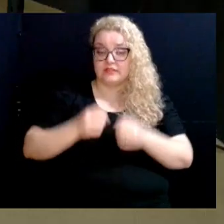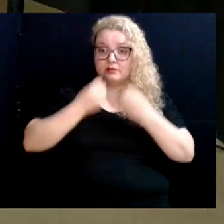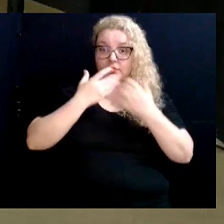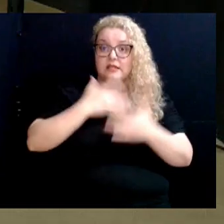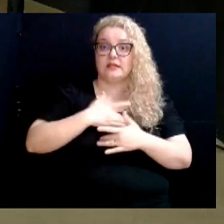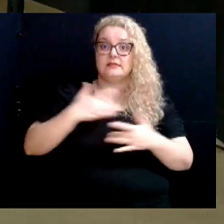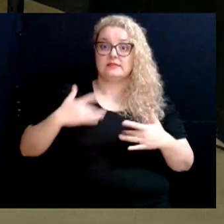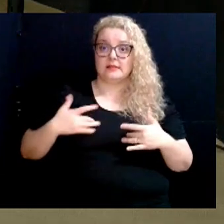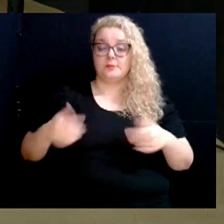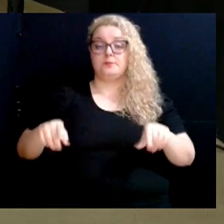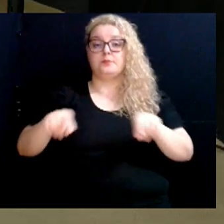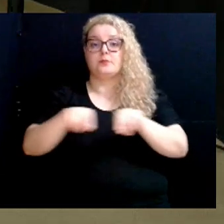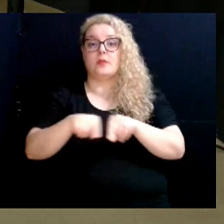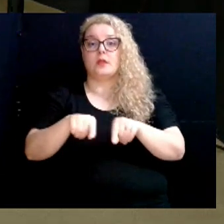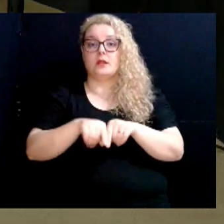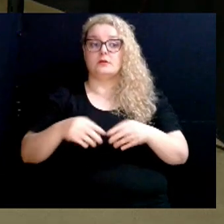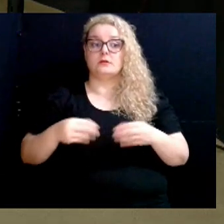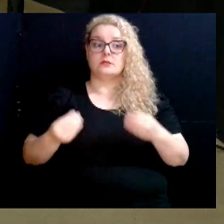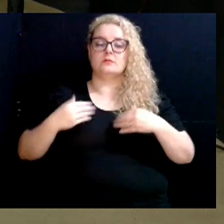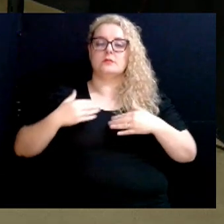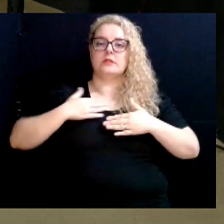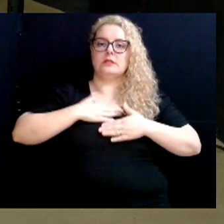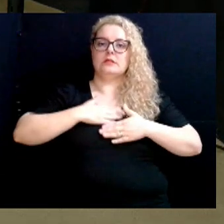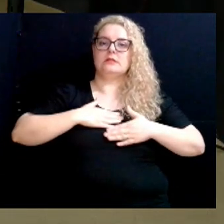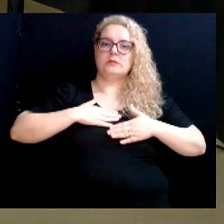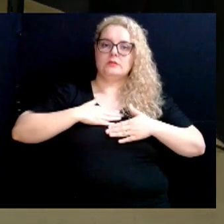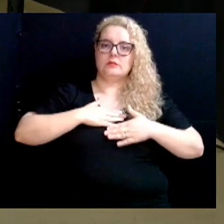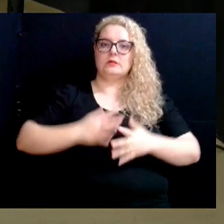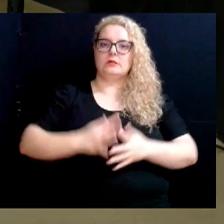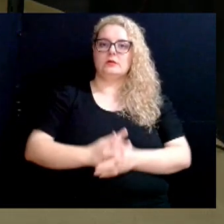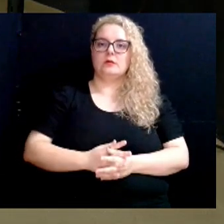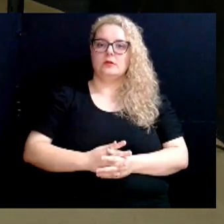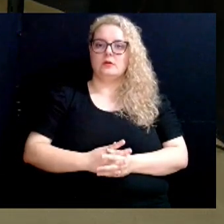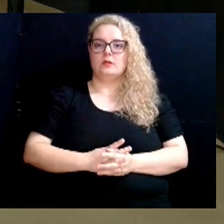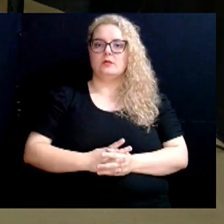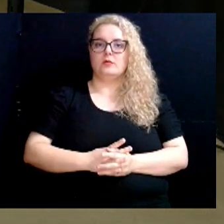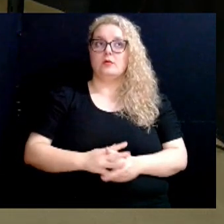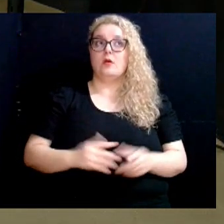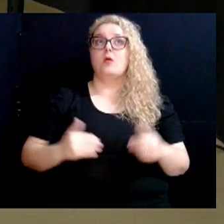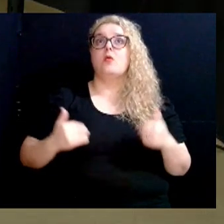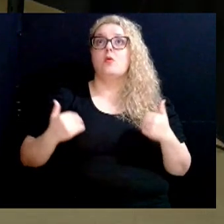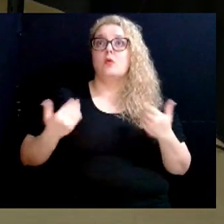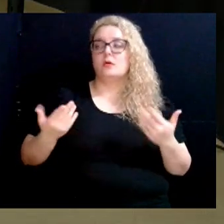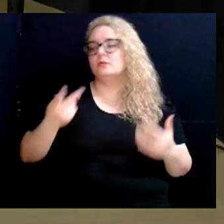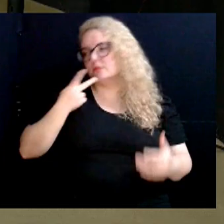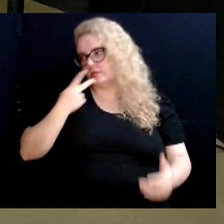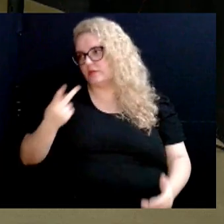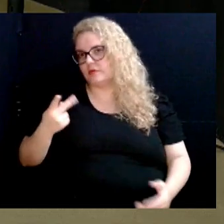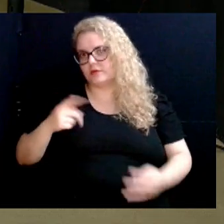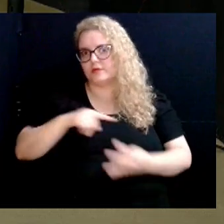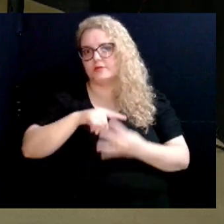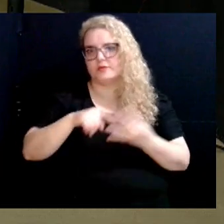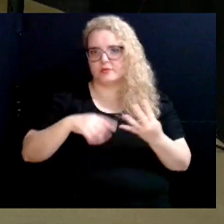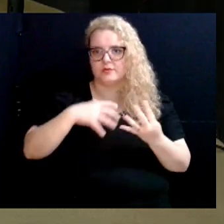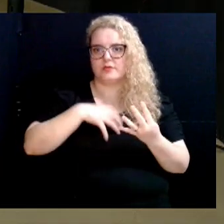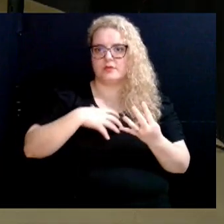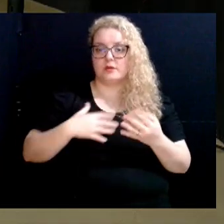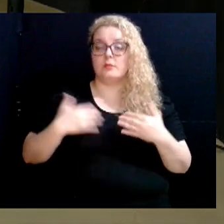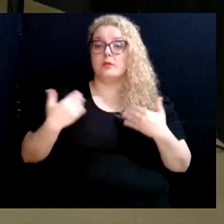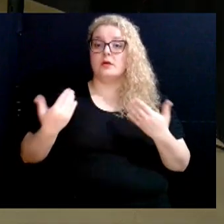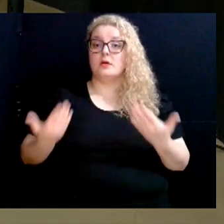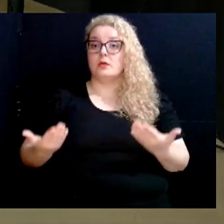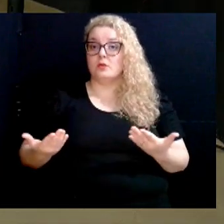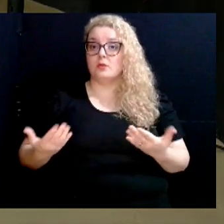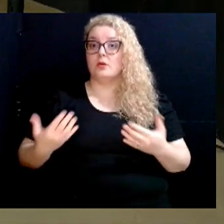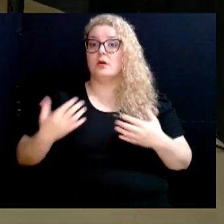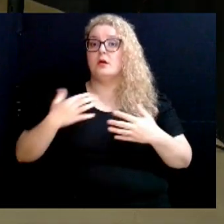e também vai dar essa satisfação a ela? Quais são, então, você falou dos 4 sentimentos lá, mas quais são, então, os